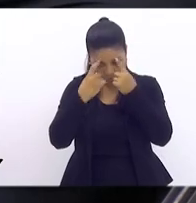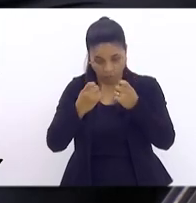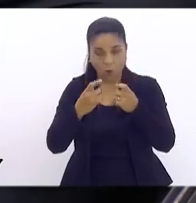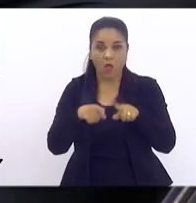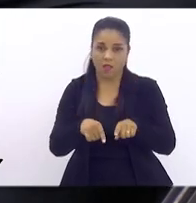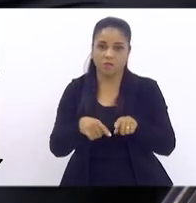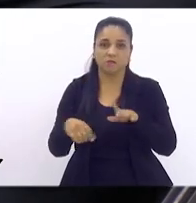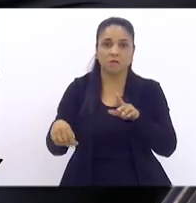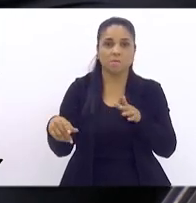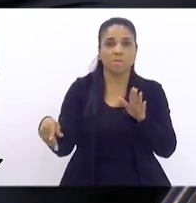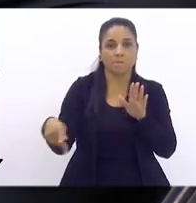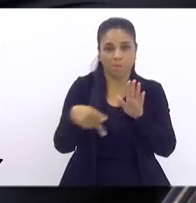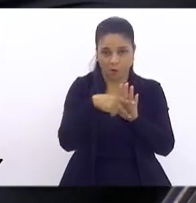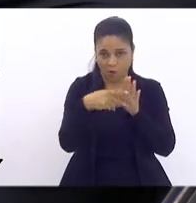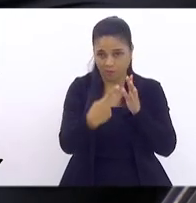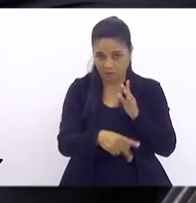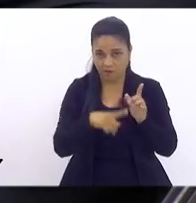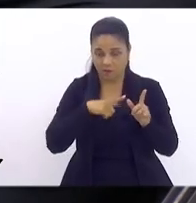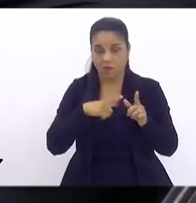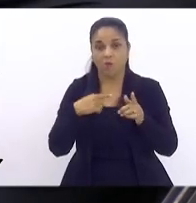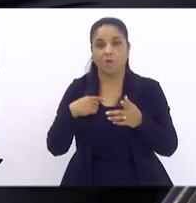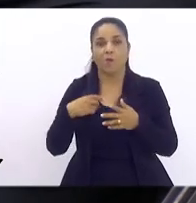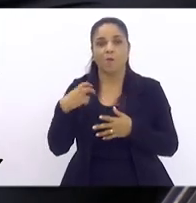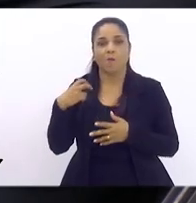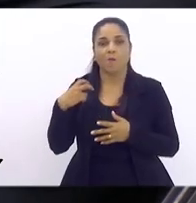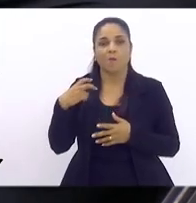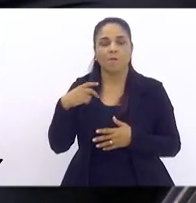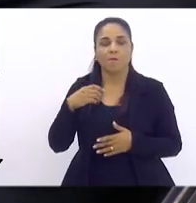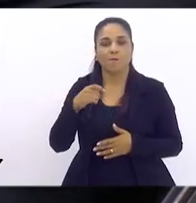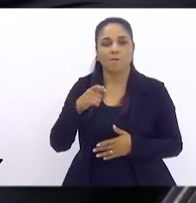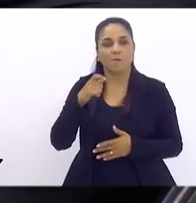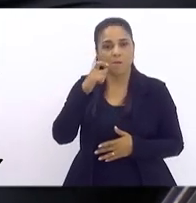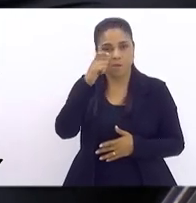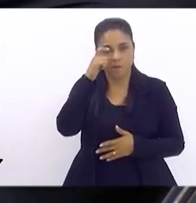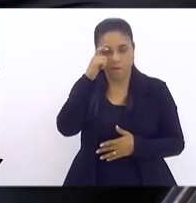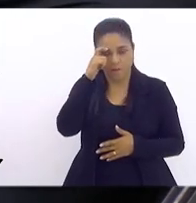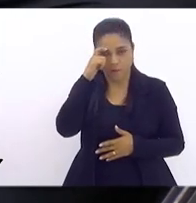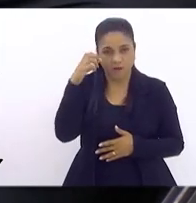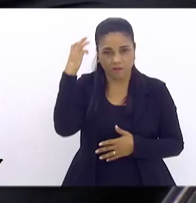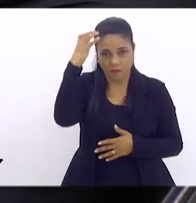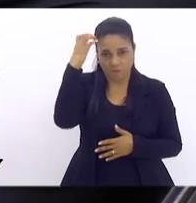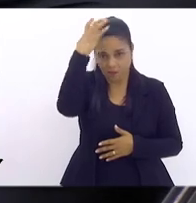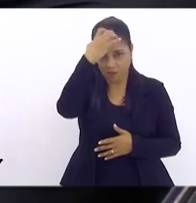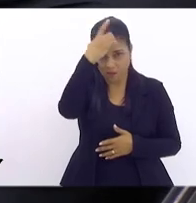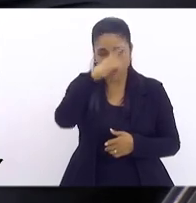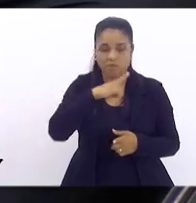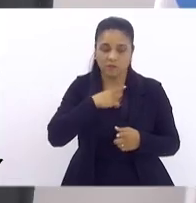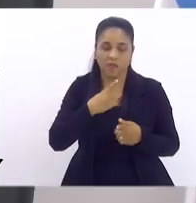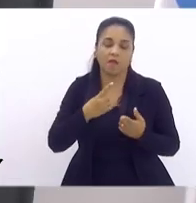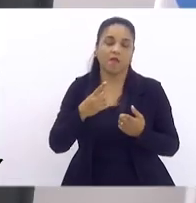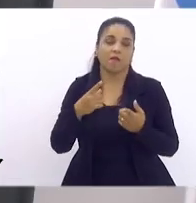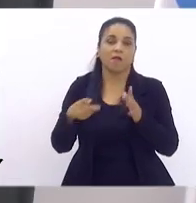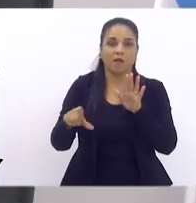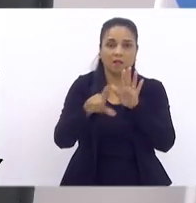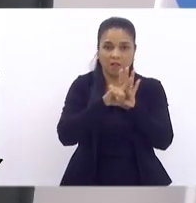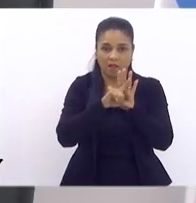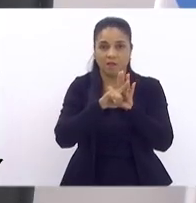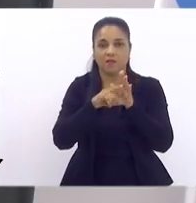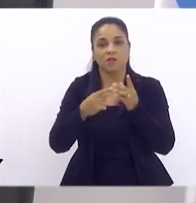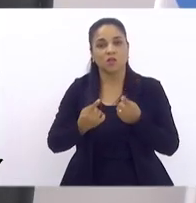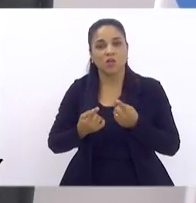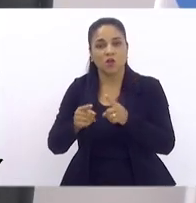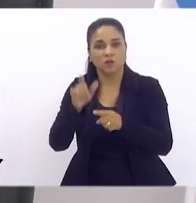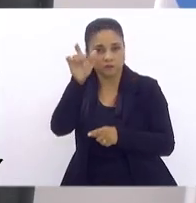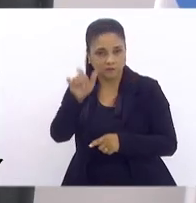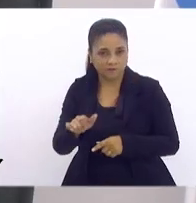como a Lei Maria da Penha né ganhou um nome de mulher em referência um caso emblemático de violência contra mulher algumas dessas leis